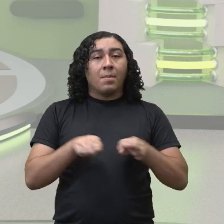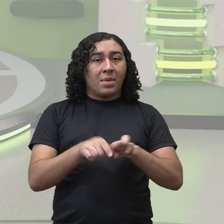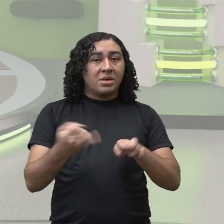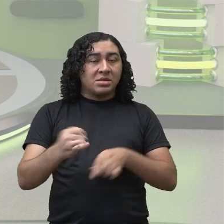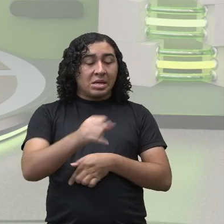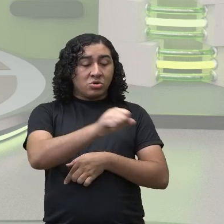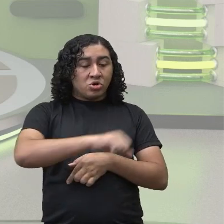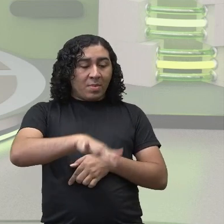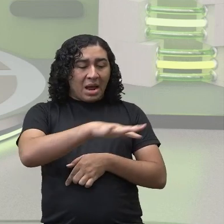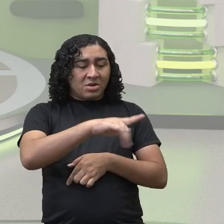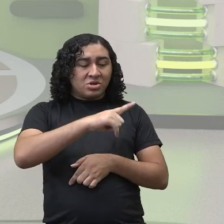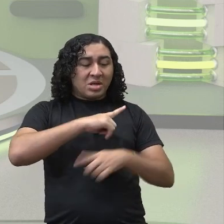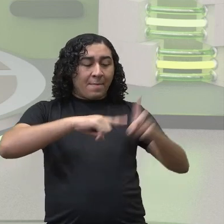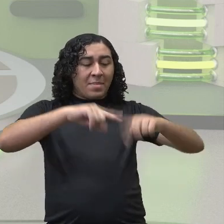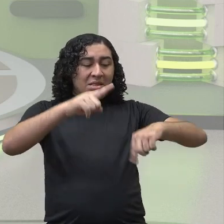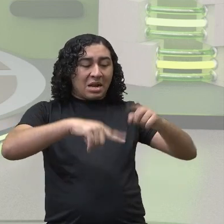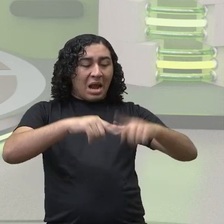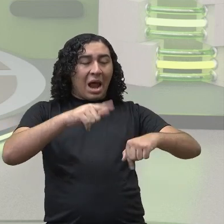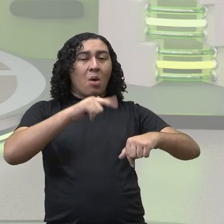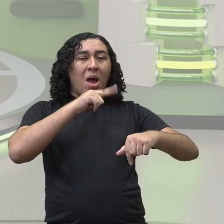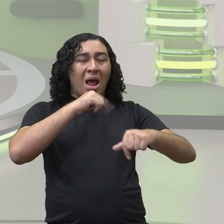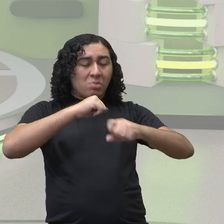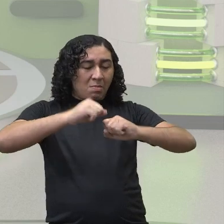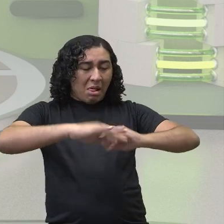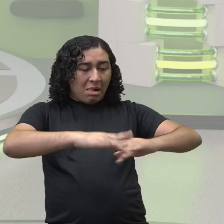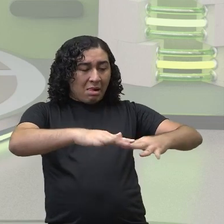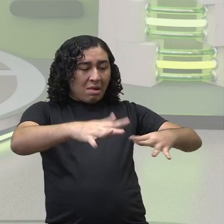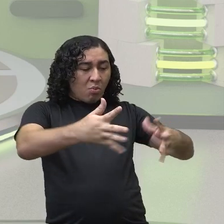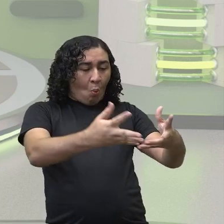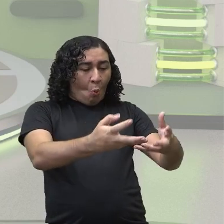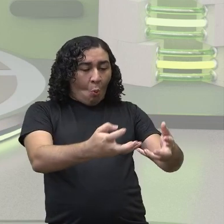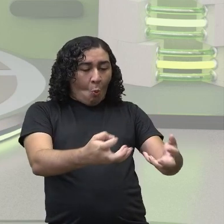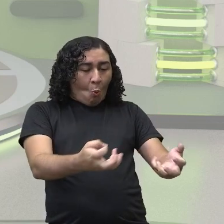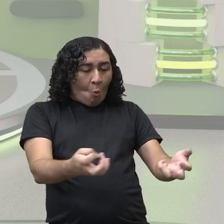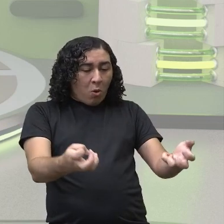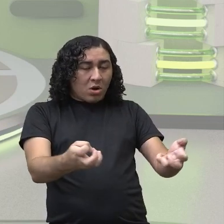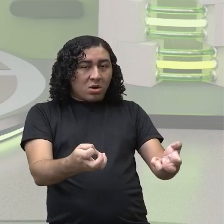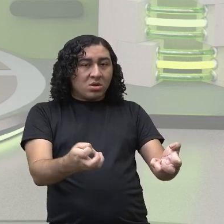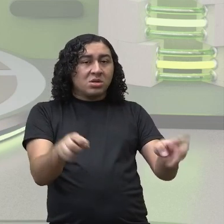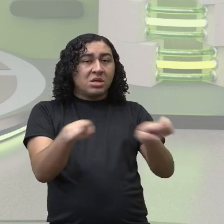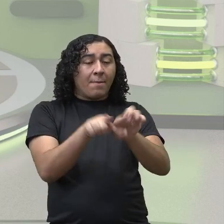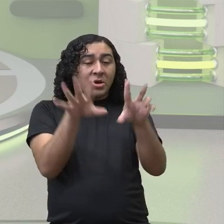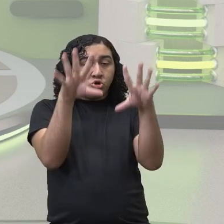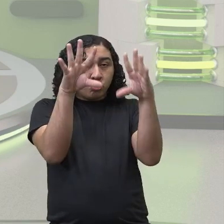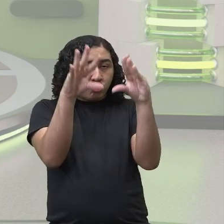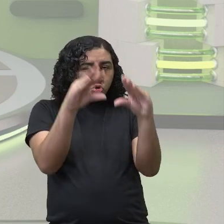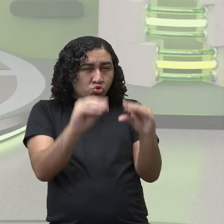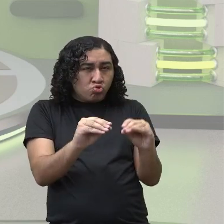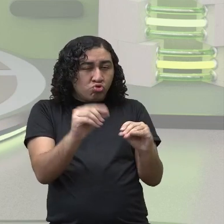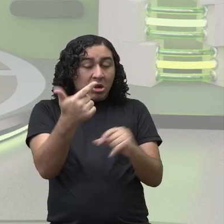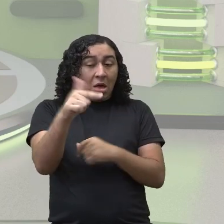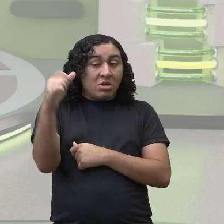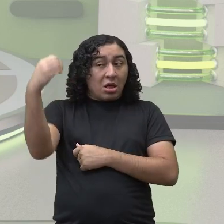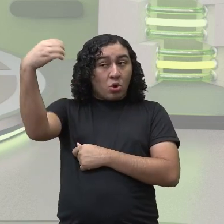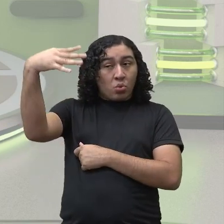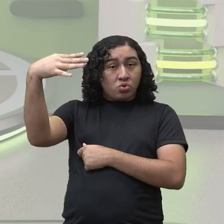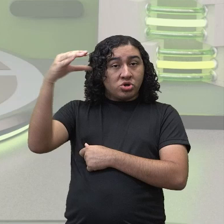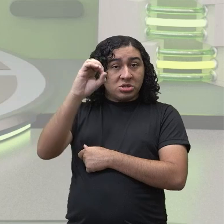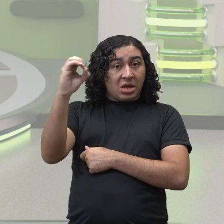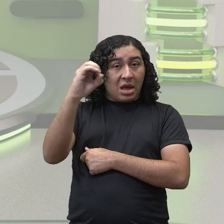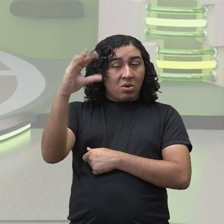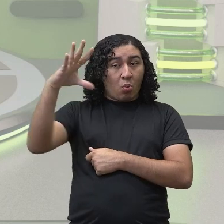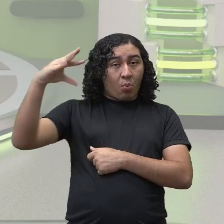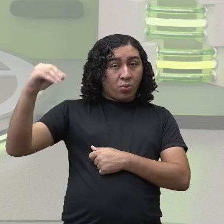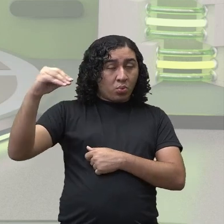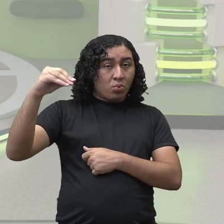decomposição, com bastante umidade e sem luz, né, pelo fato deles não terem, vamos